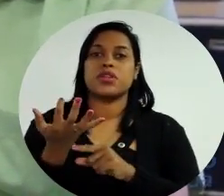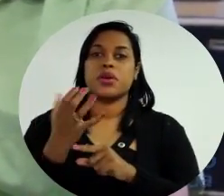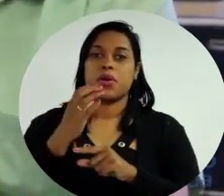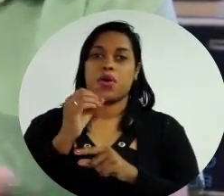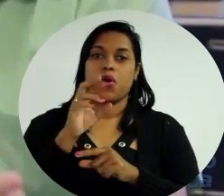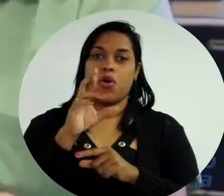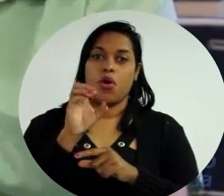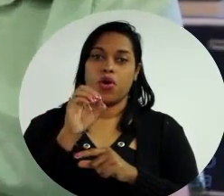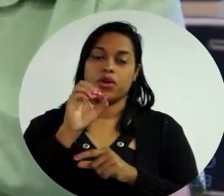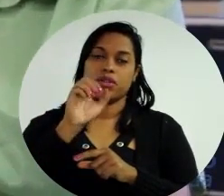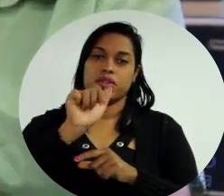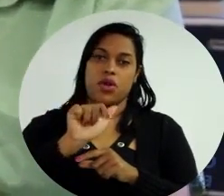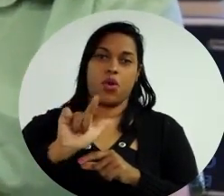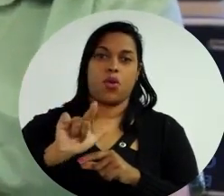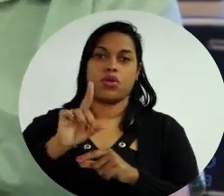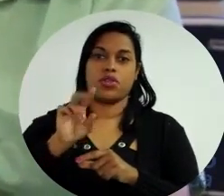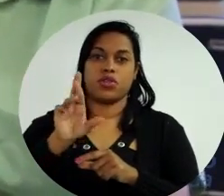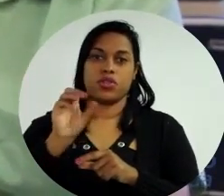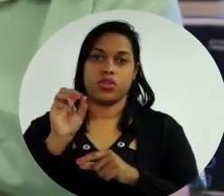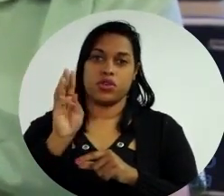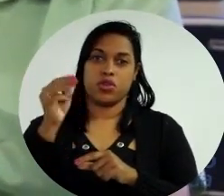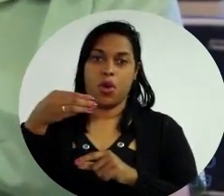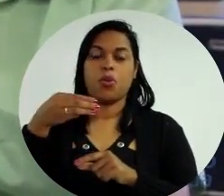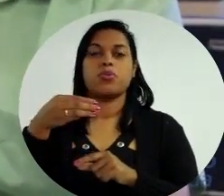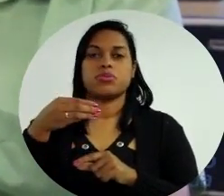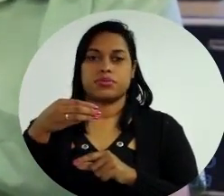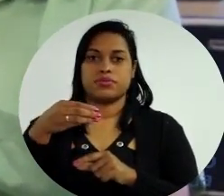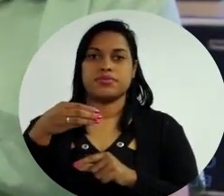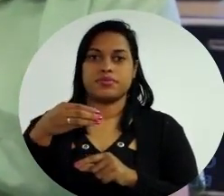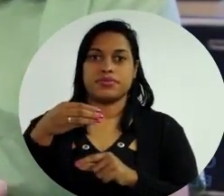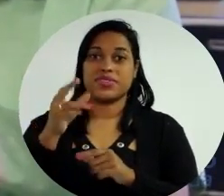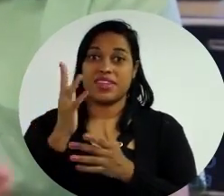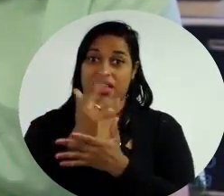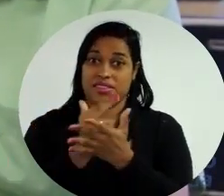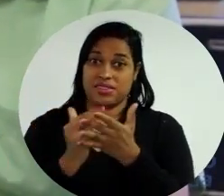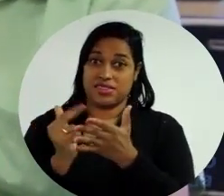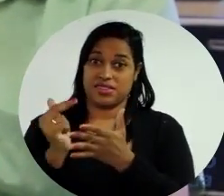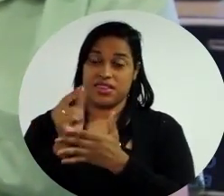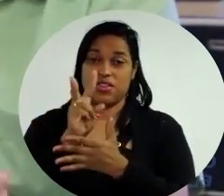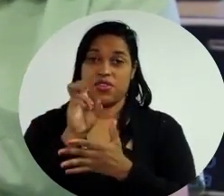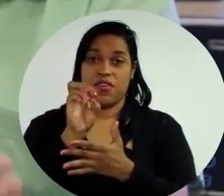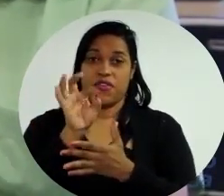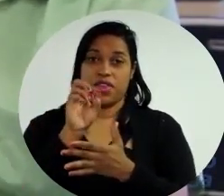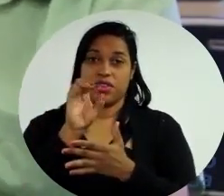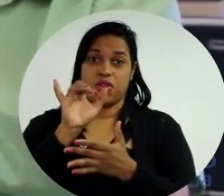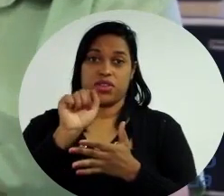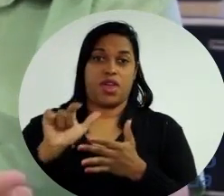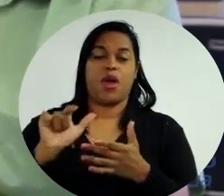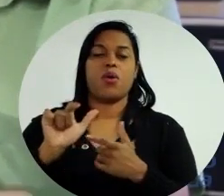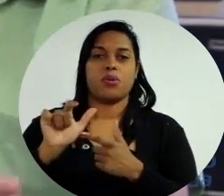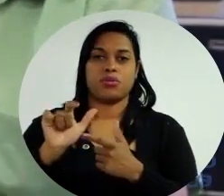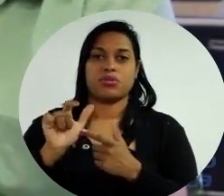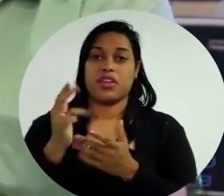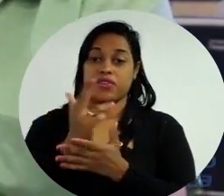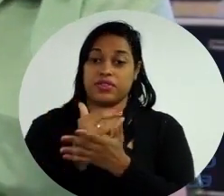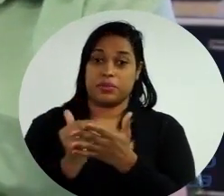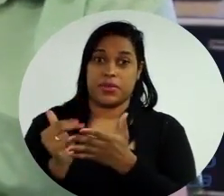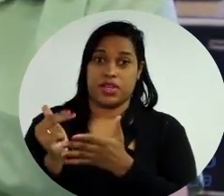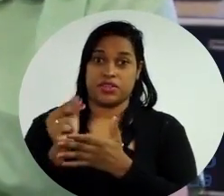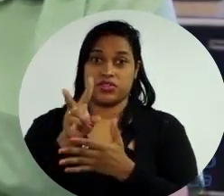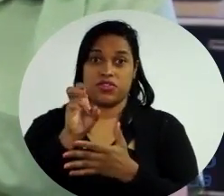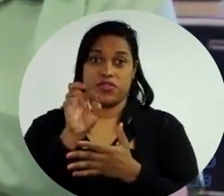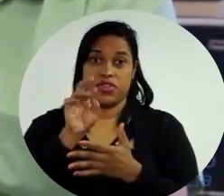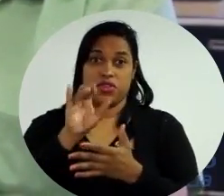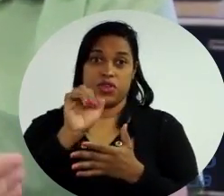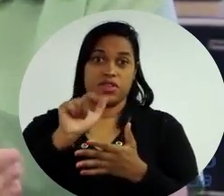chamado CorelDRAW, que é o de desenho vetorial. Ele é especializado na formulação de imagens